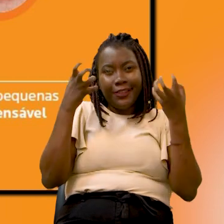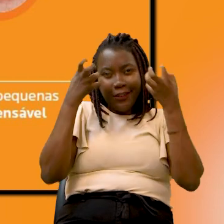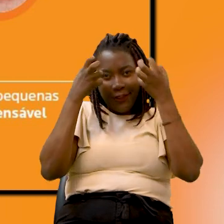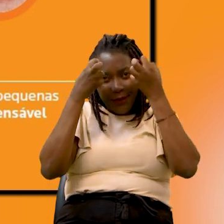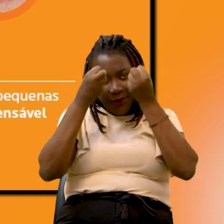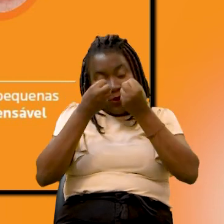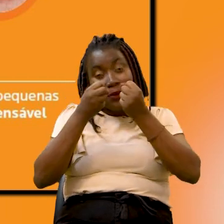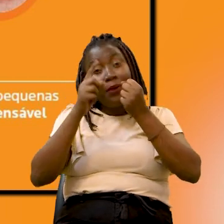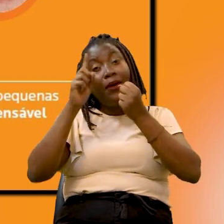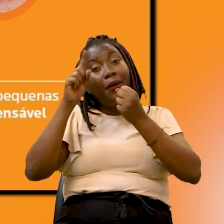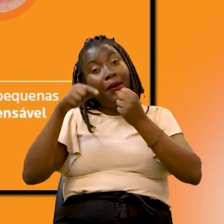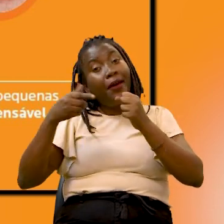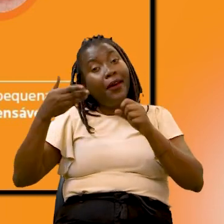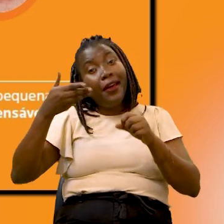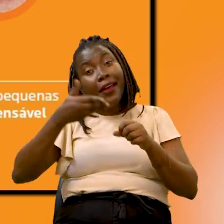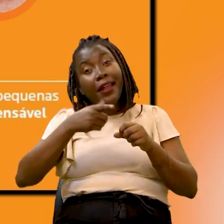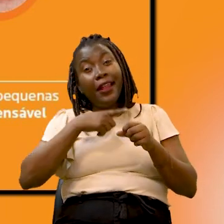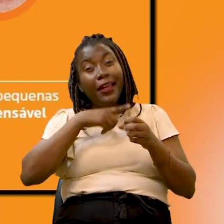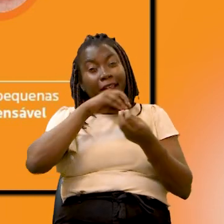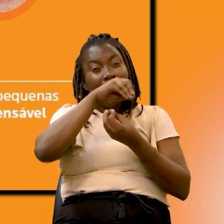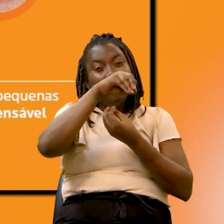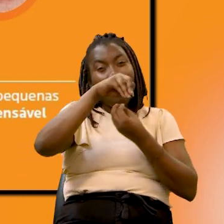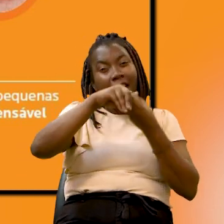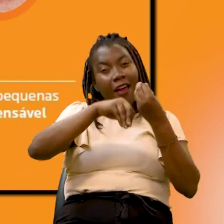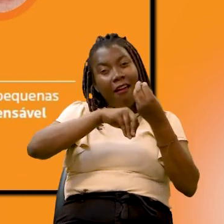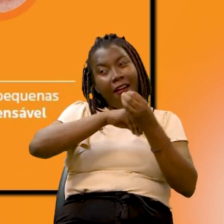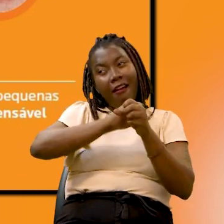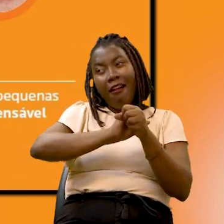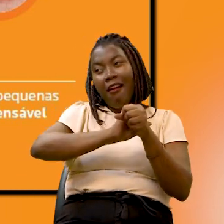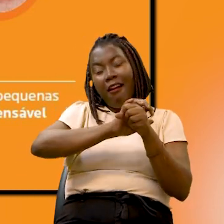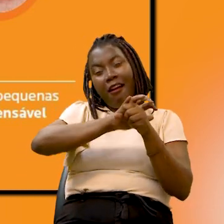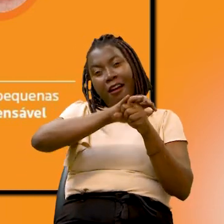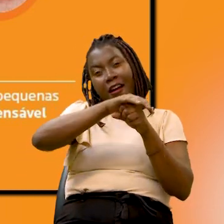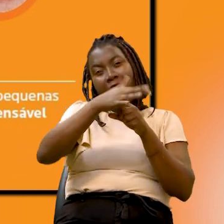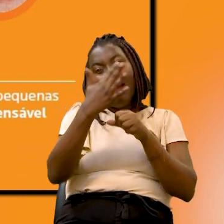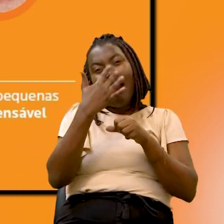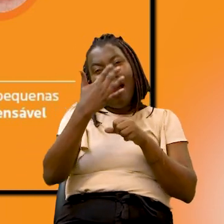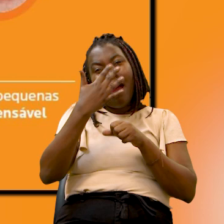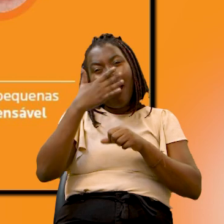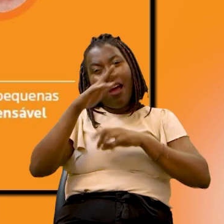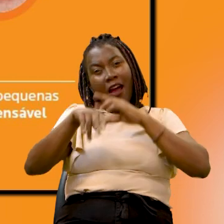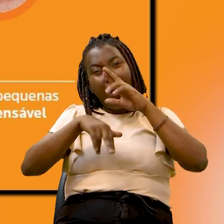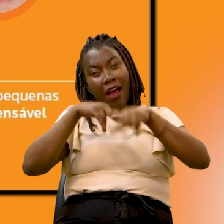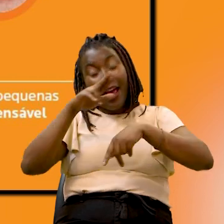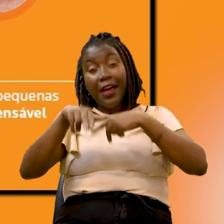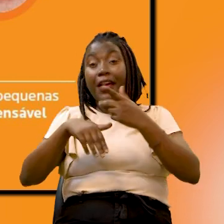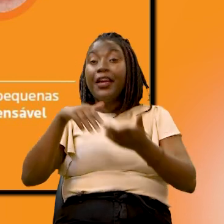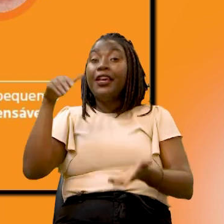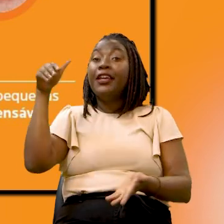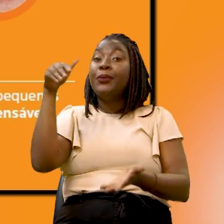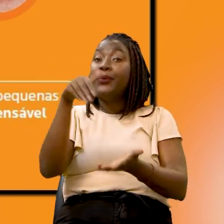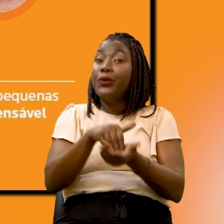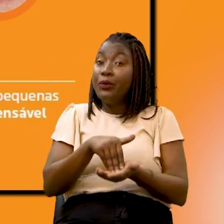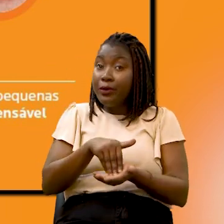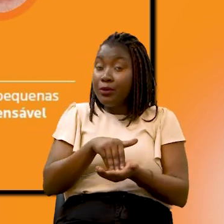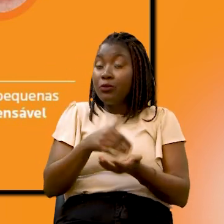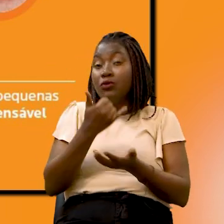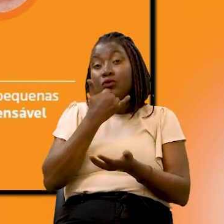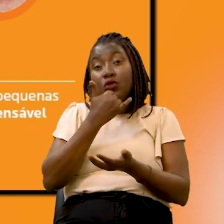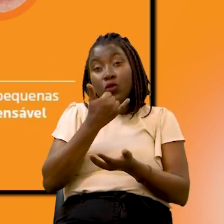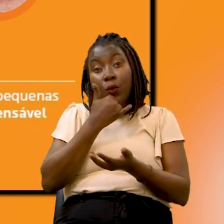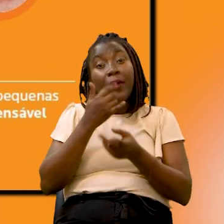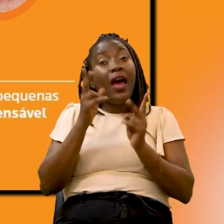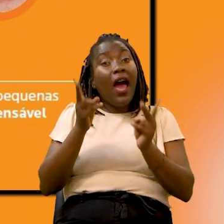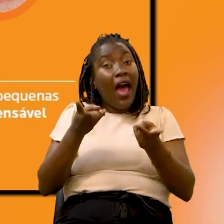ainda que seja uma pinta escura, é aquela pinta que tem degradês de cores diferentes, né? E,